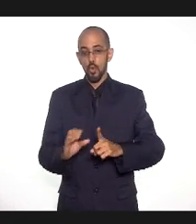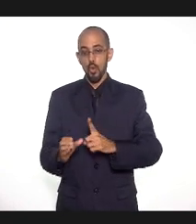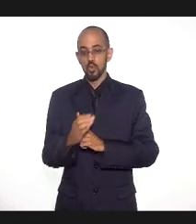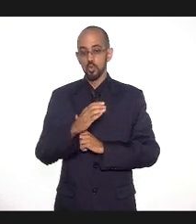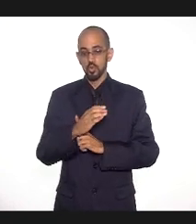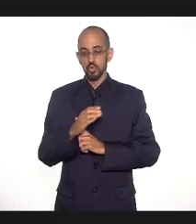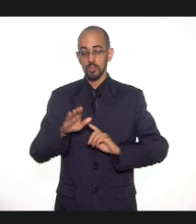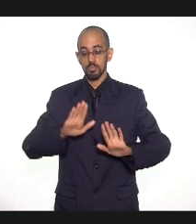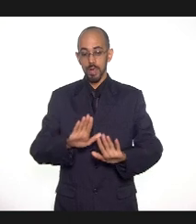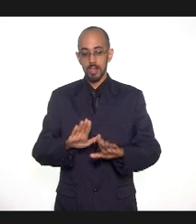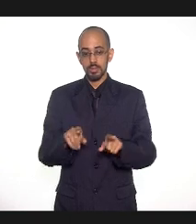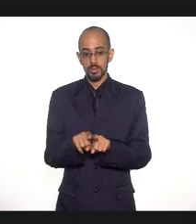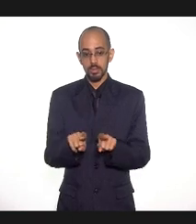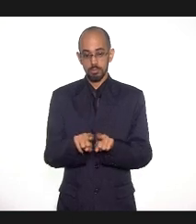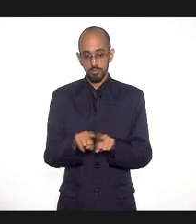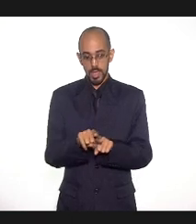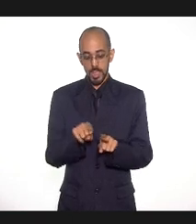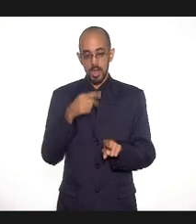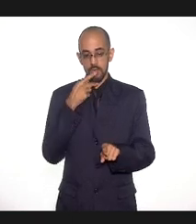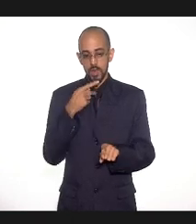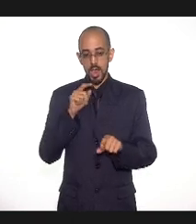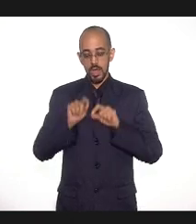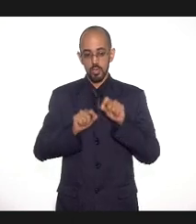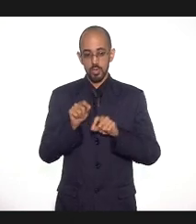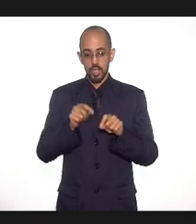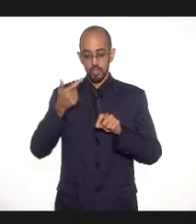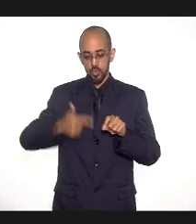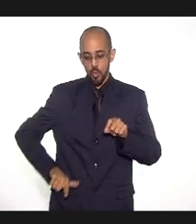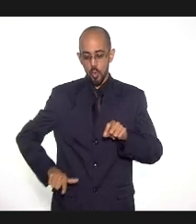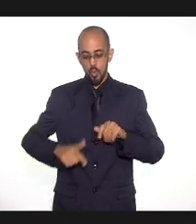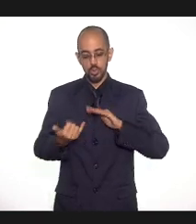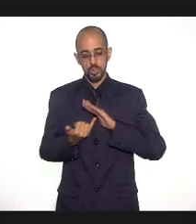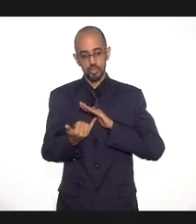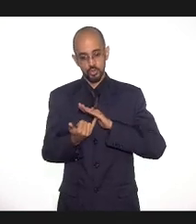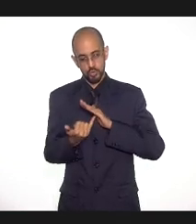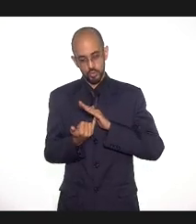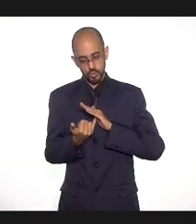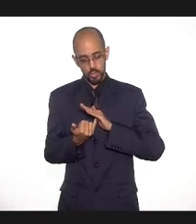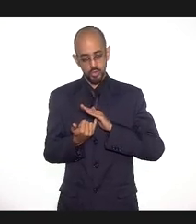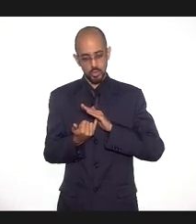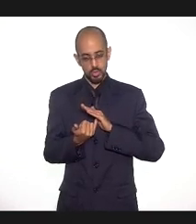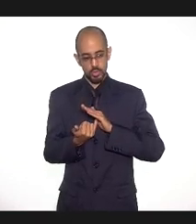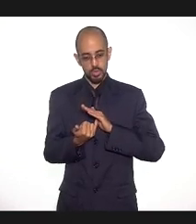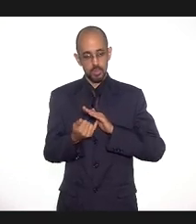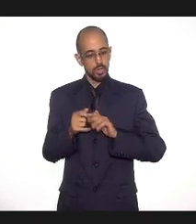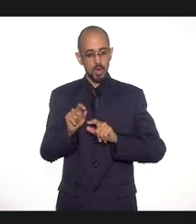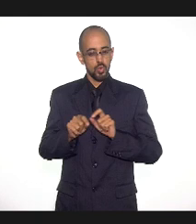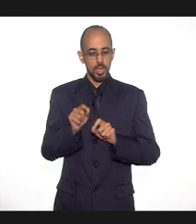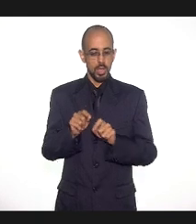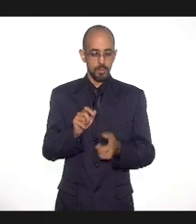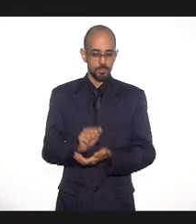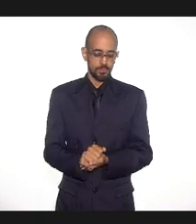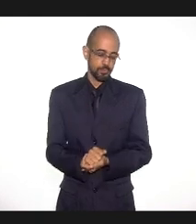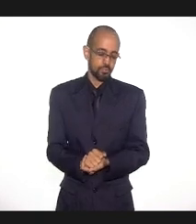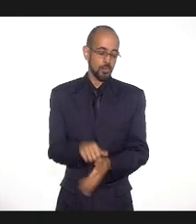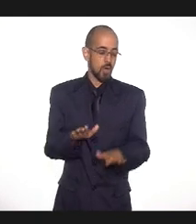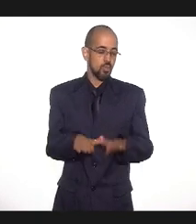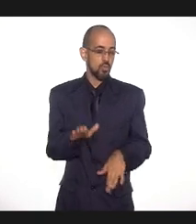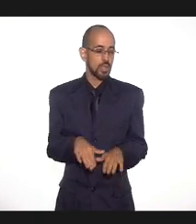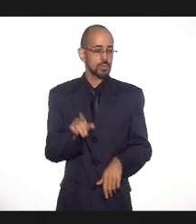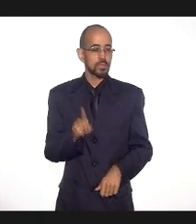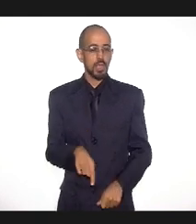o benefício para outras entidades, né? E aí seria provavelmente